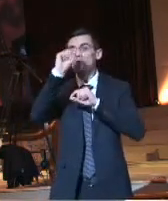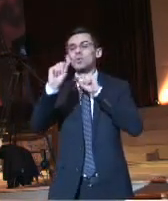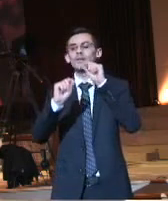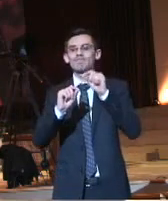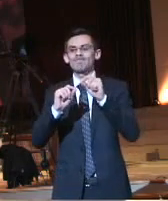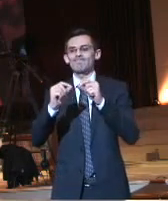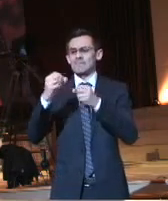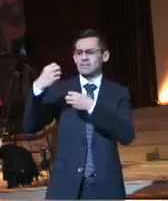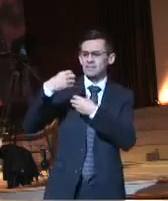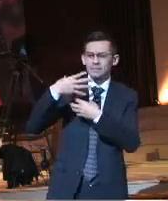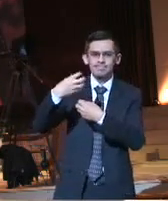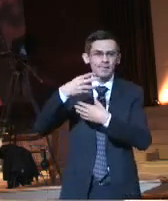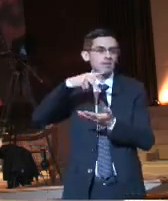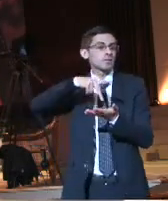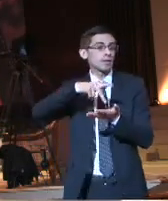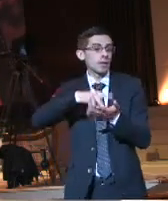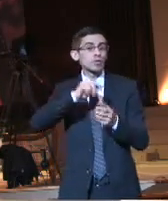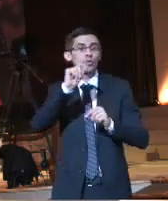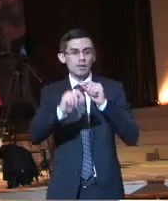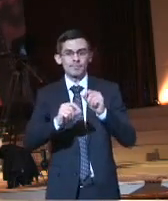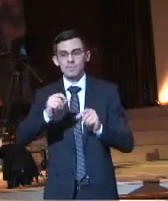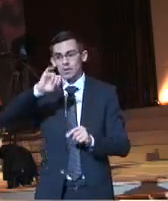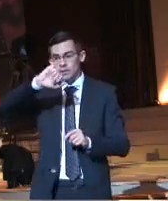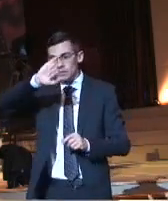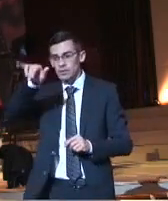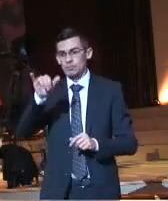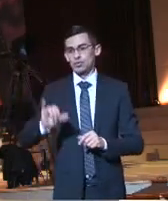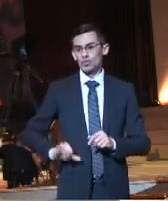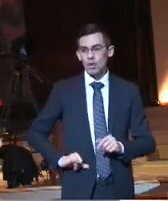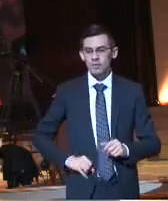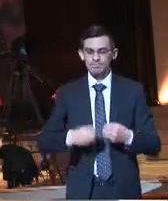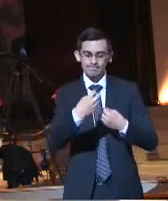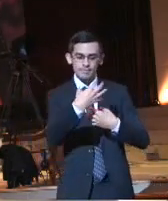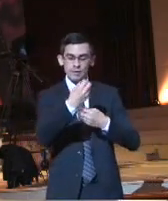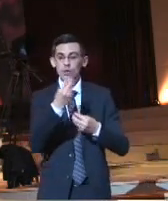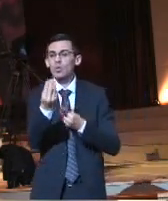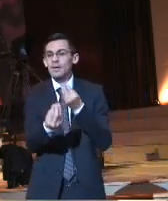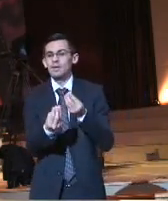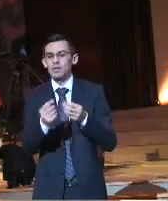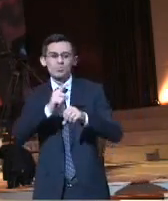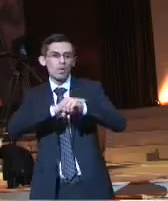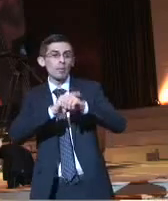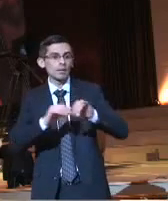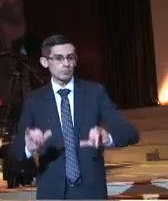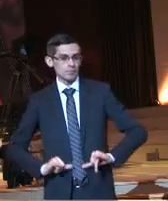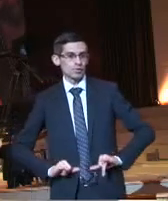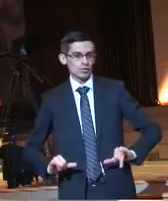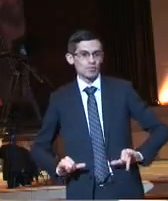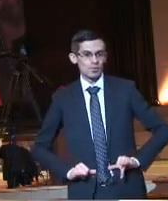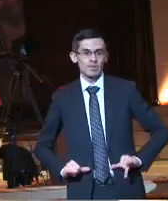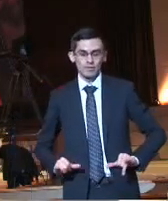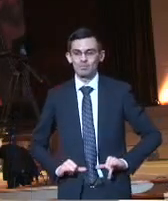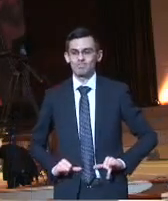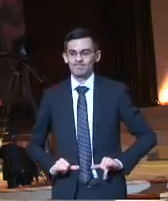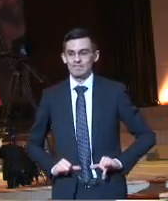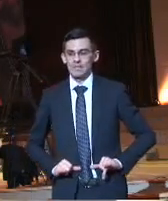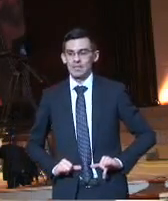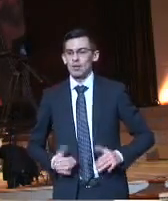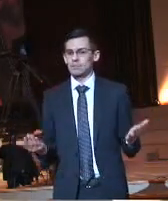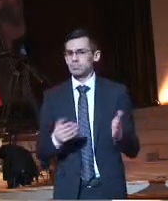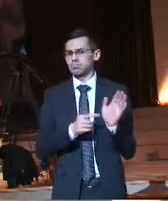grandes lições que Jó nos ensina sobre o sofrimento. Então a abordagem não vai ser uma